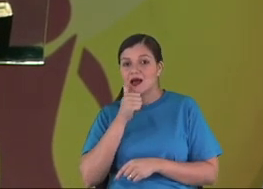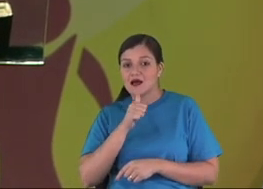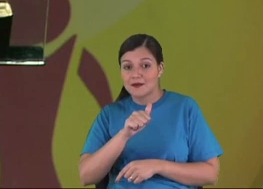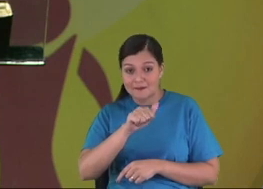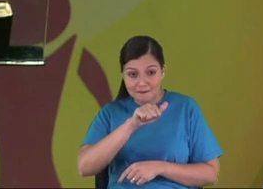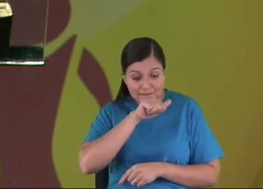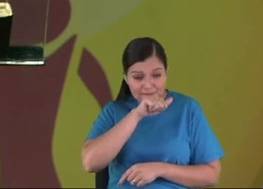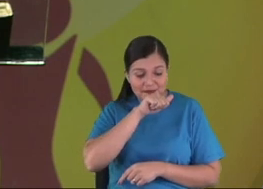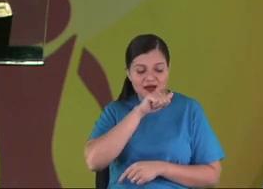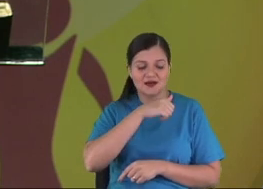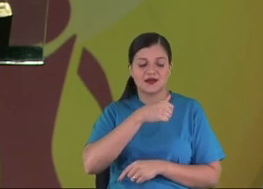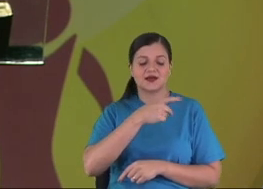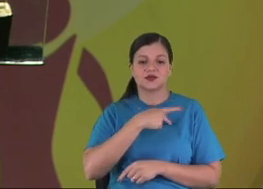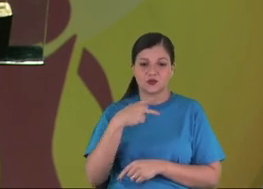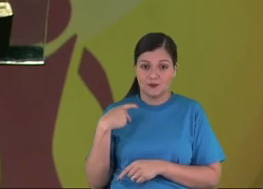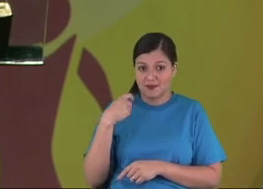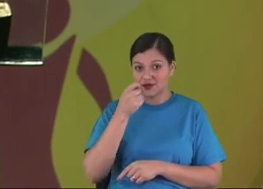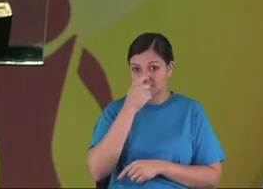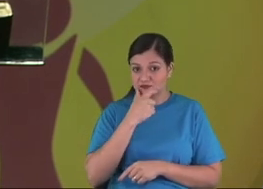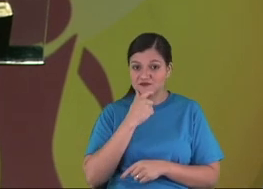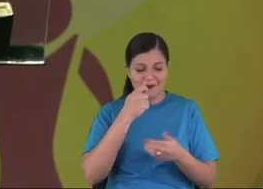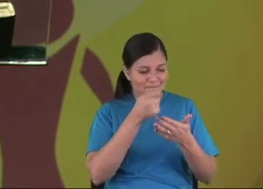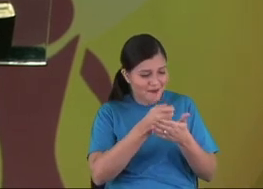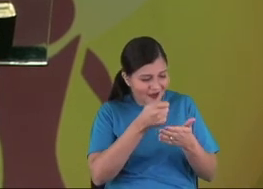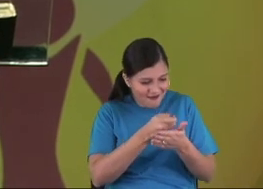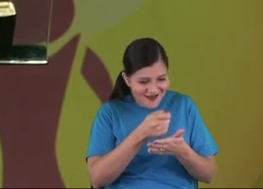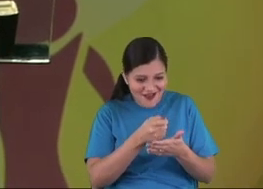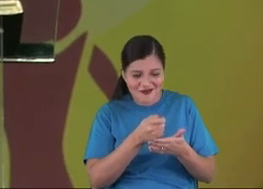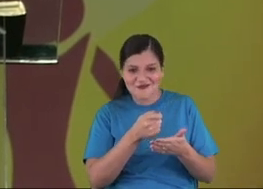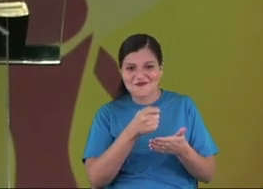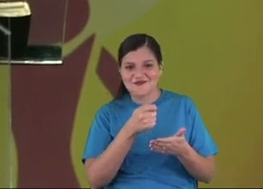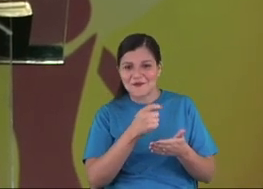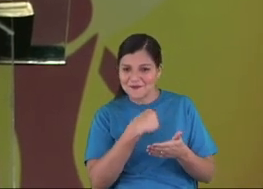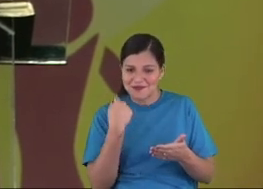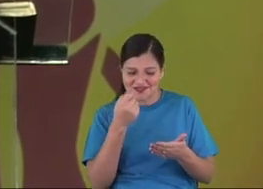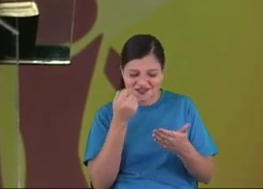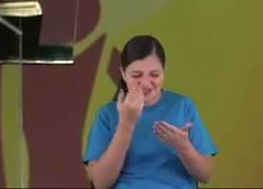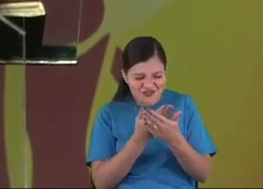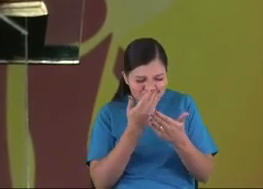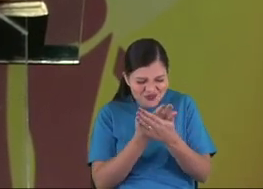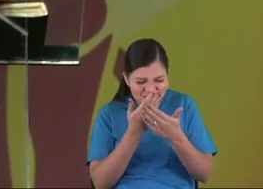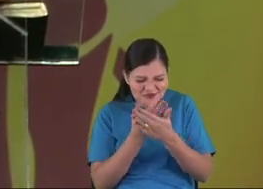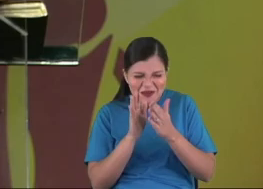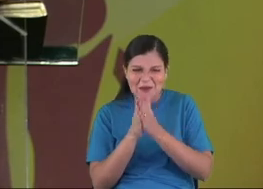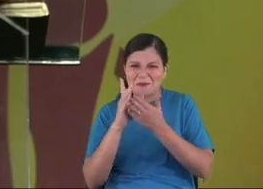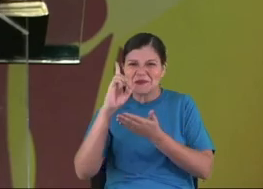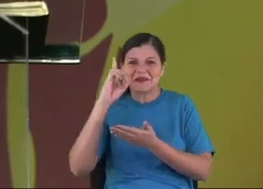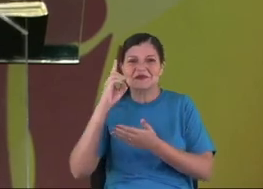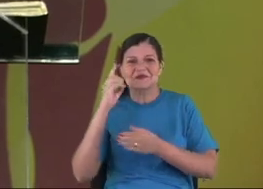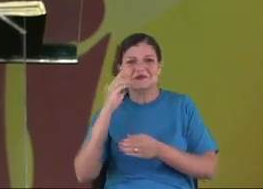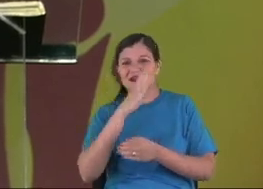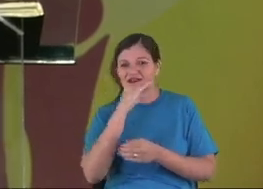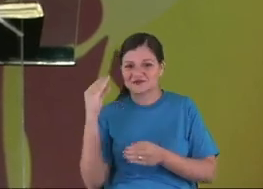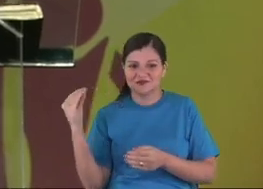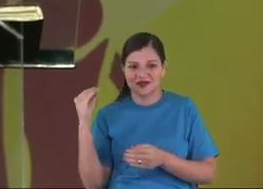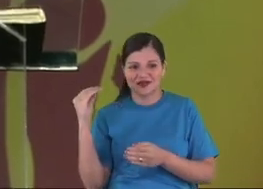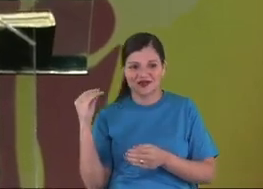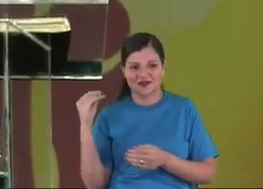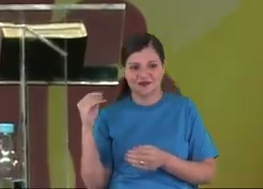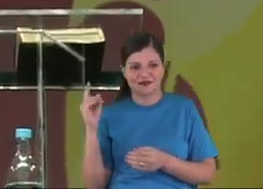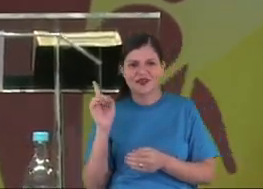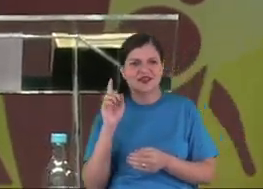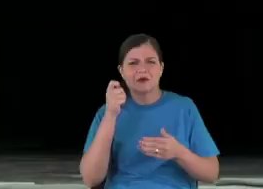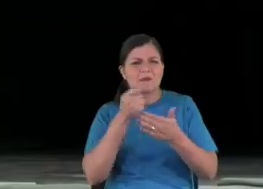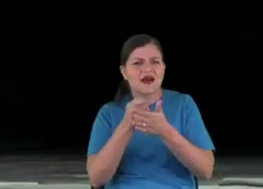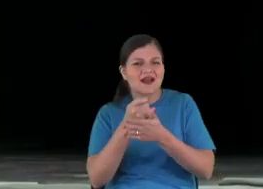nos pagava para aprender a Bíblia. Entendeu? Onde existe motivação, e às vezes a gente tem que motivar os filhos, mas ela não pagava com